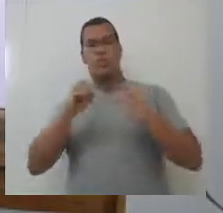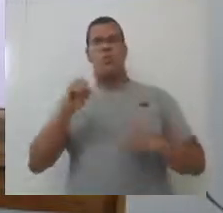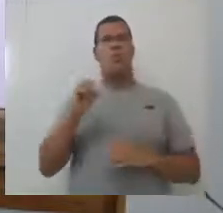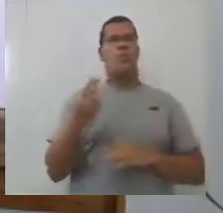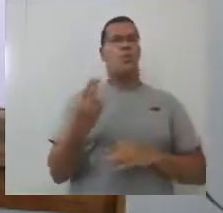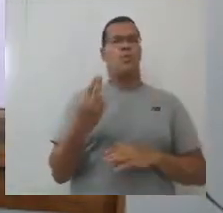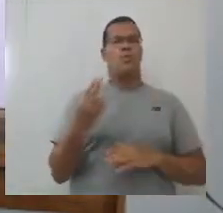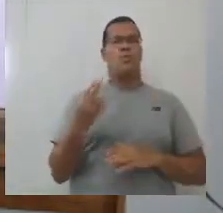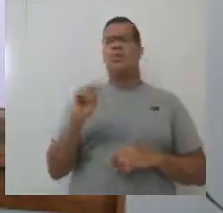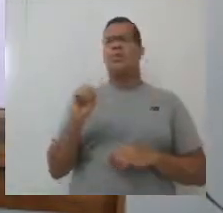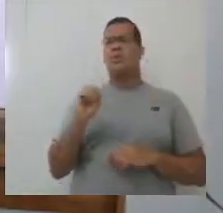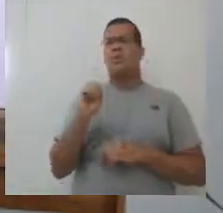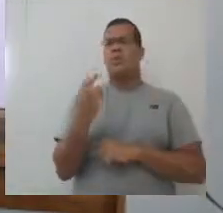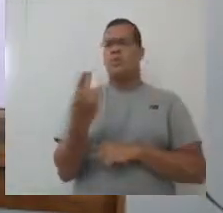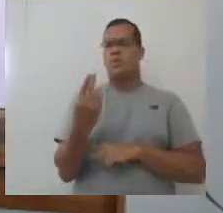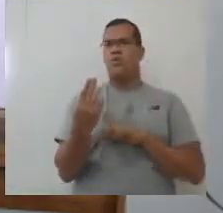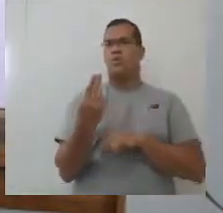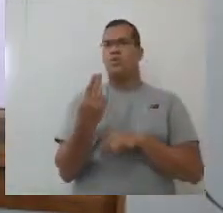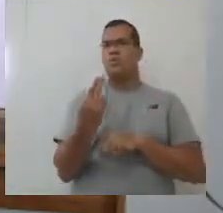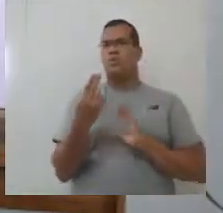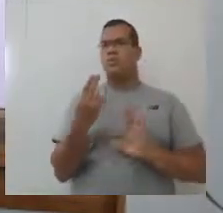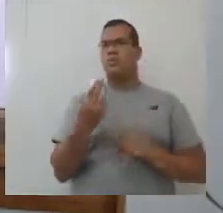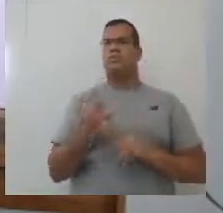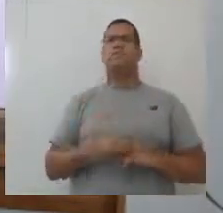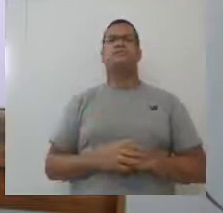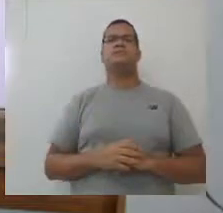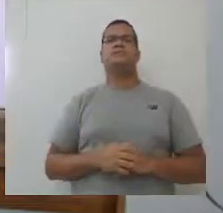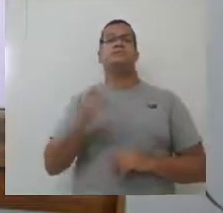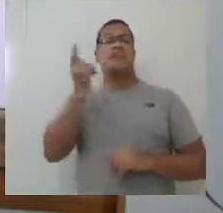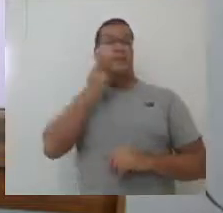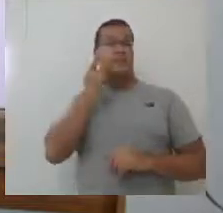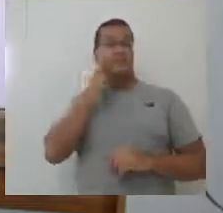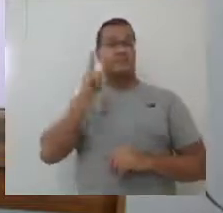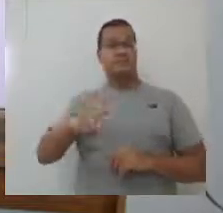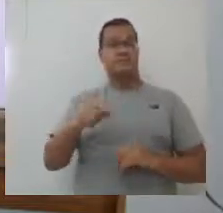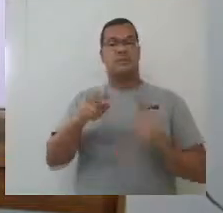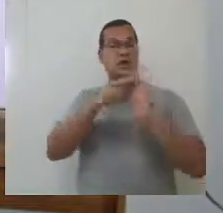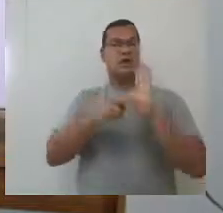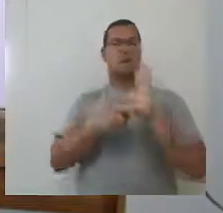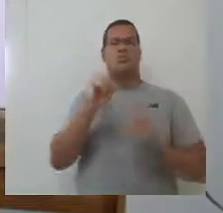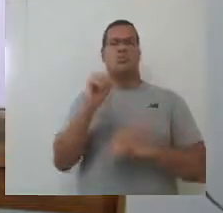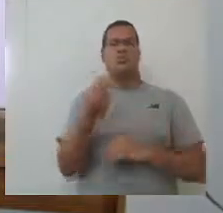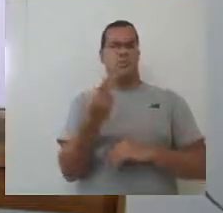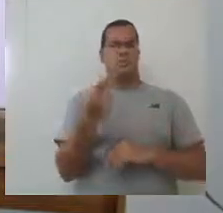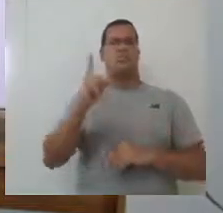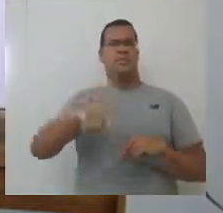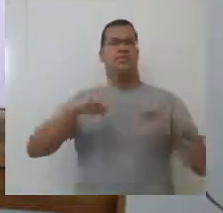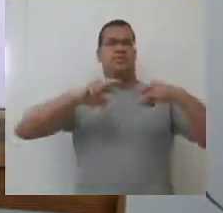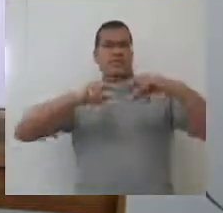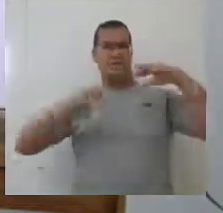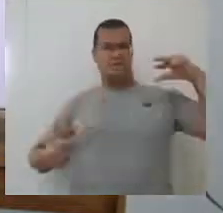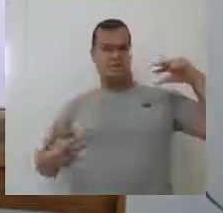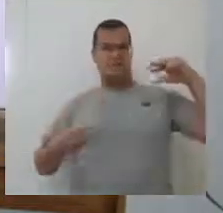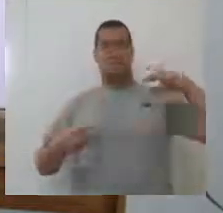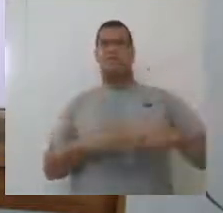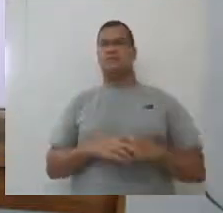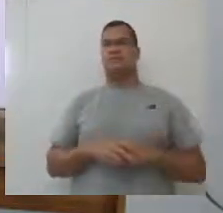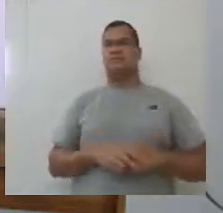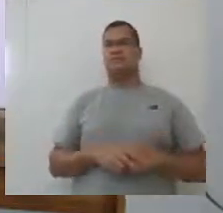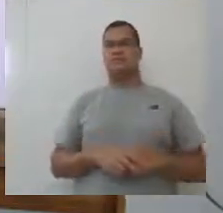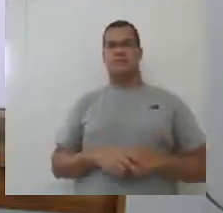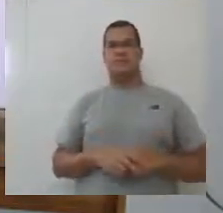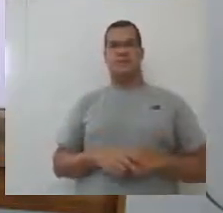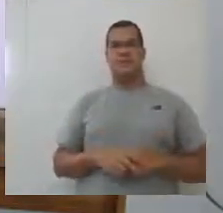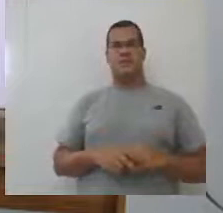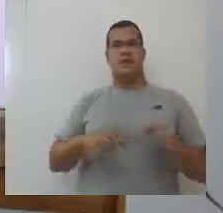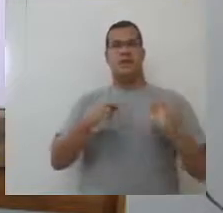tá, Andrei, mas o que é a regra do ou? Presta atenção. Quando a gente trabalha com essa regra do ou, você vai dizer que em genética, essa regra